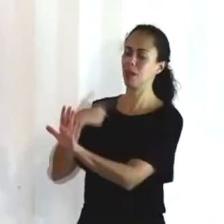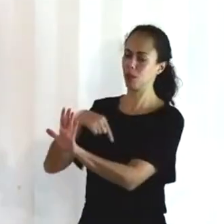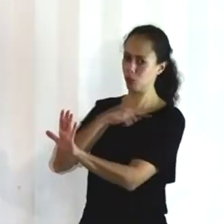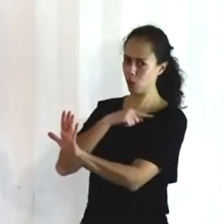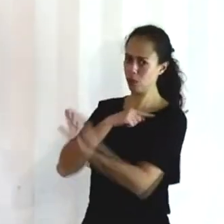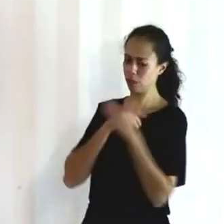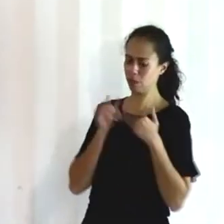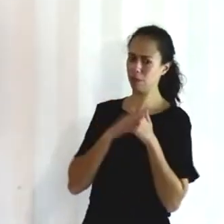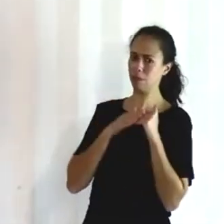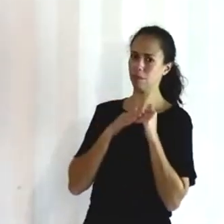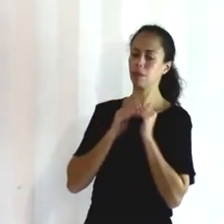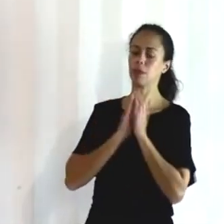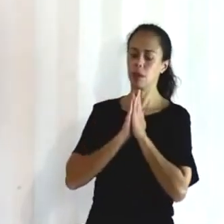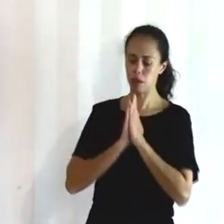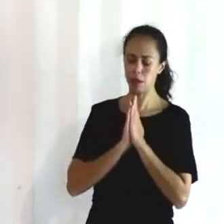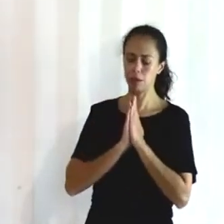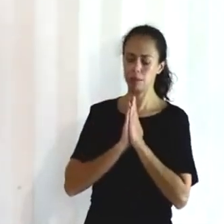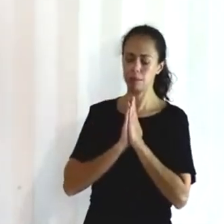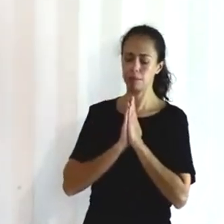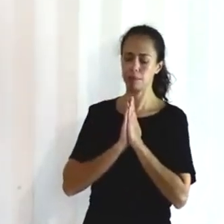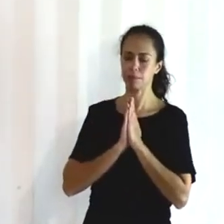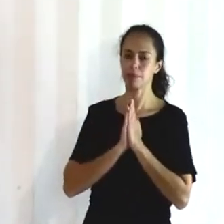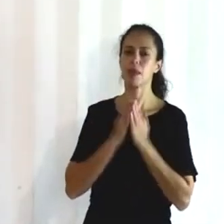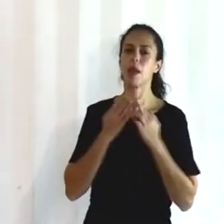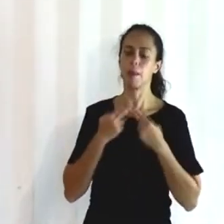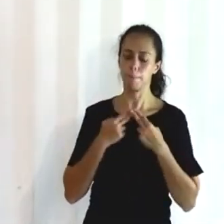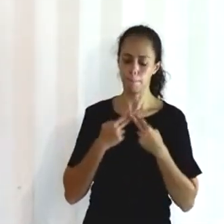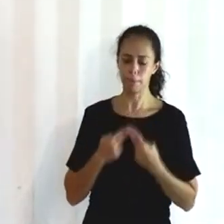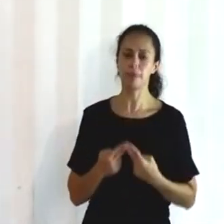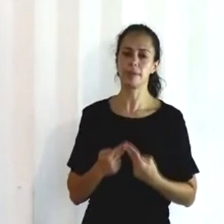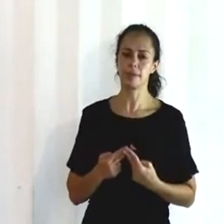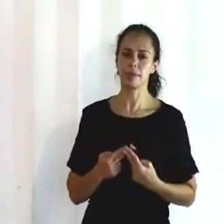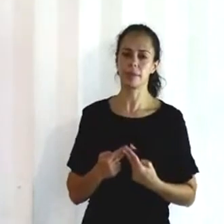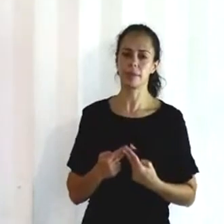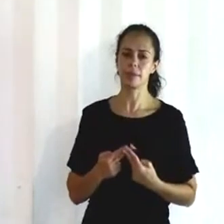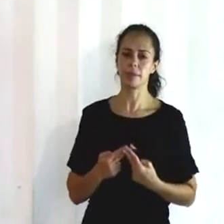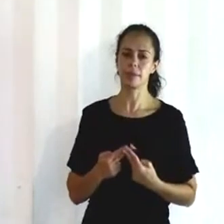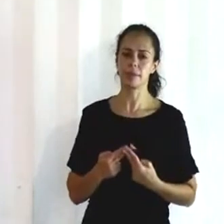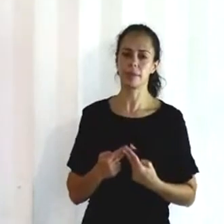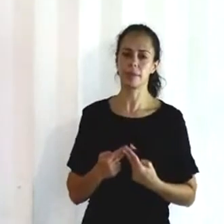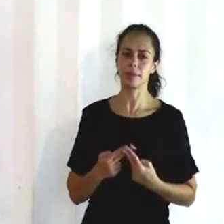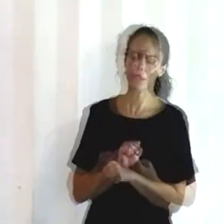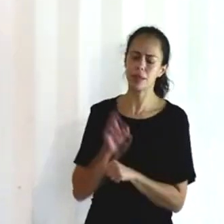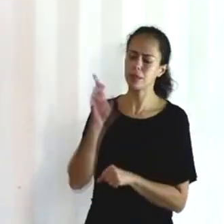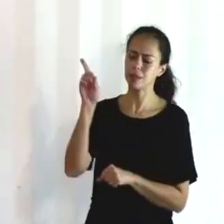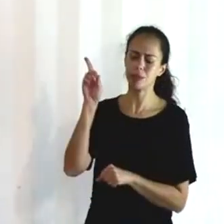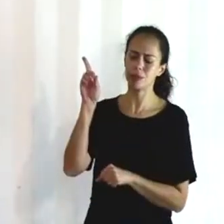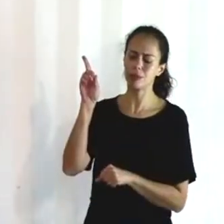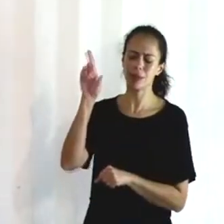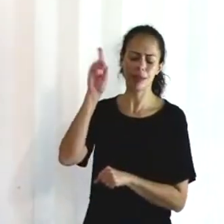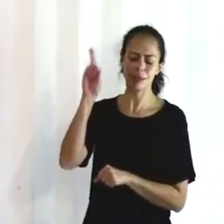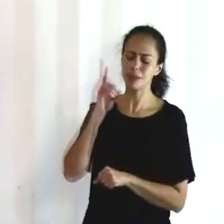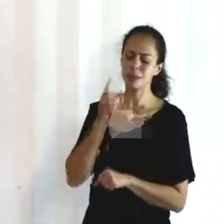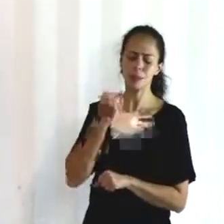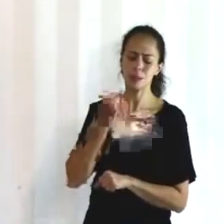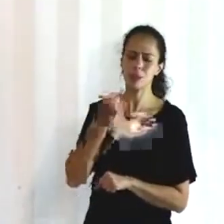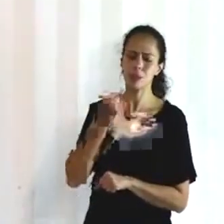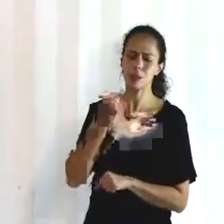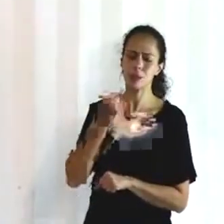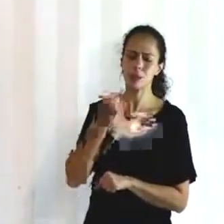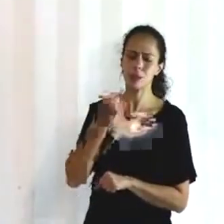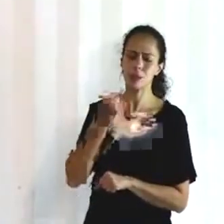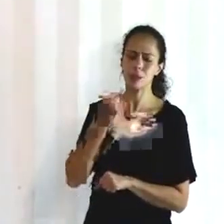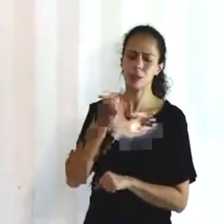orar, ter paciência, esperar em Deus, que o Senhor com a sua graça tenha misericórdia, inclusive,